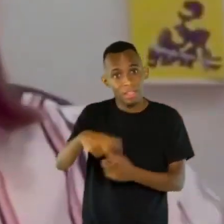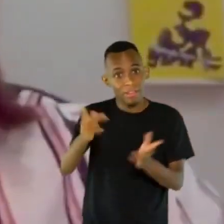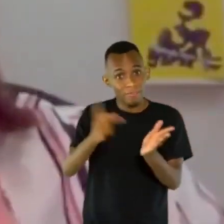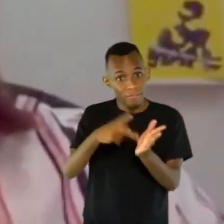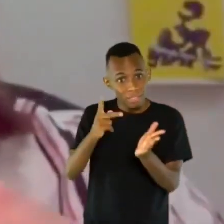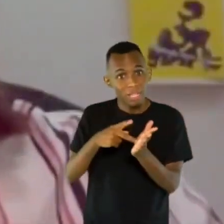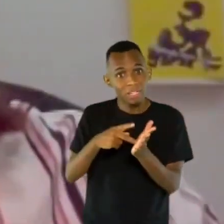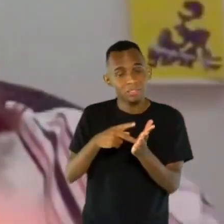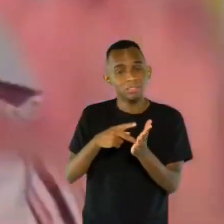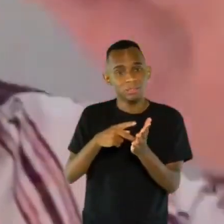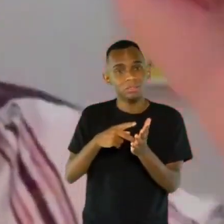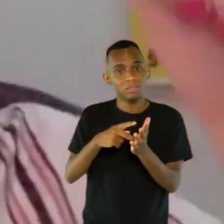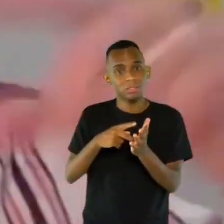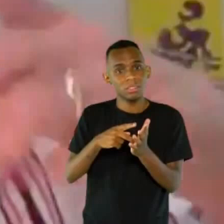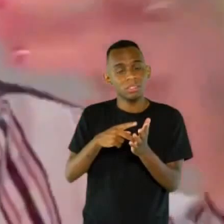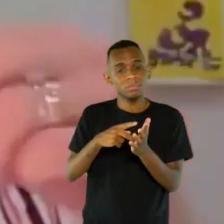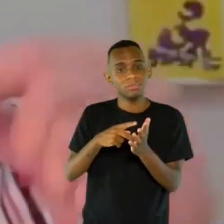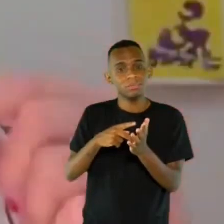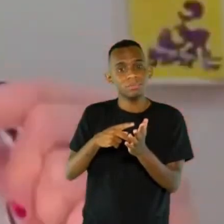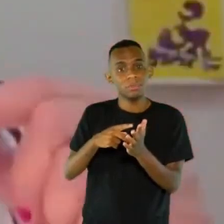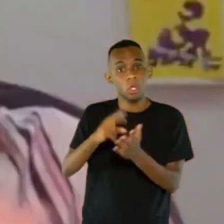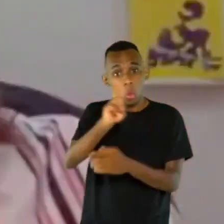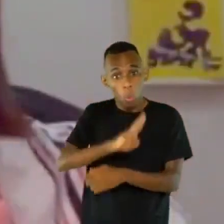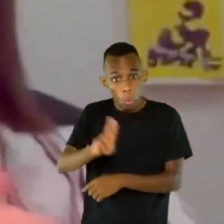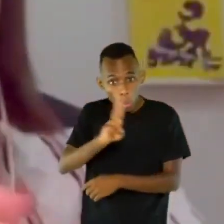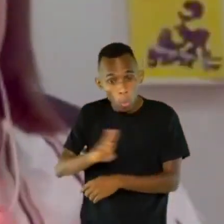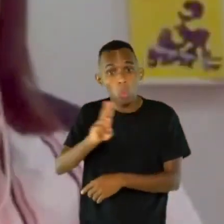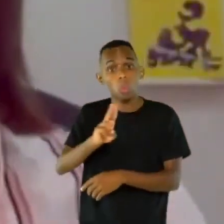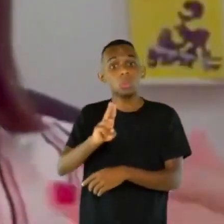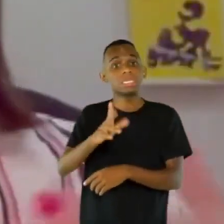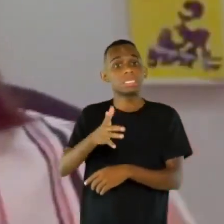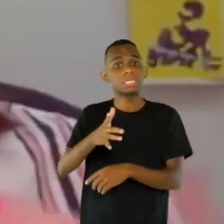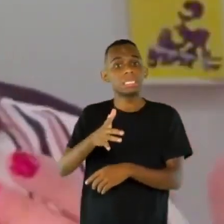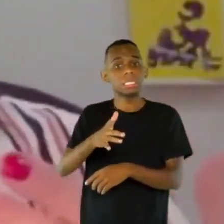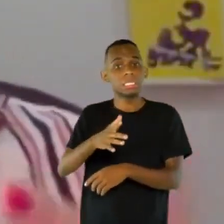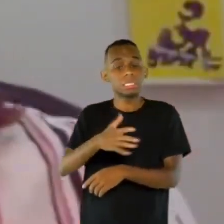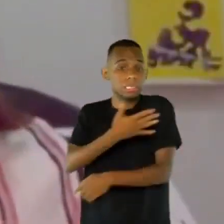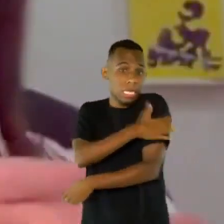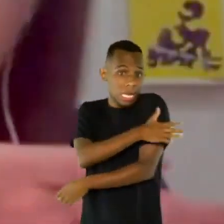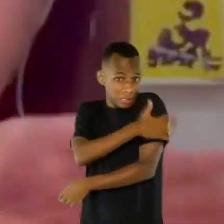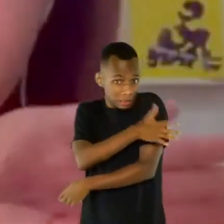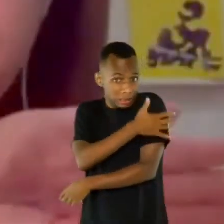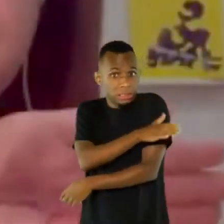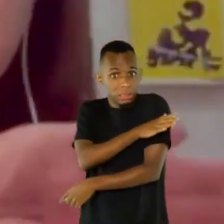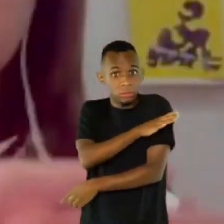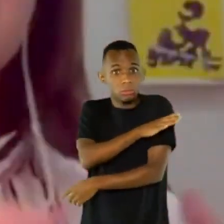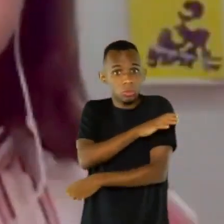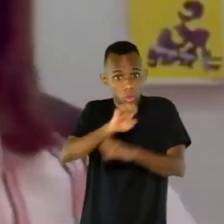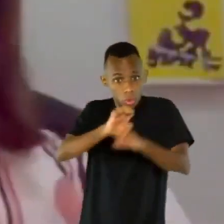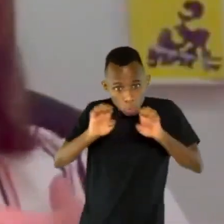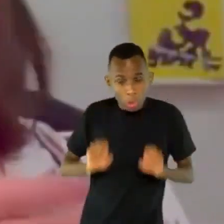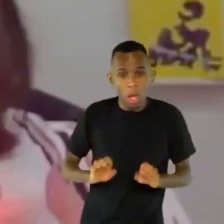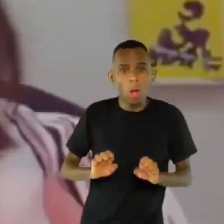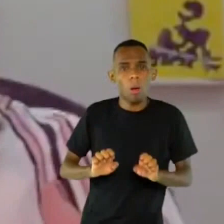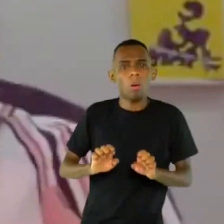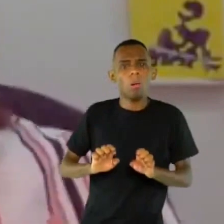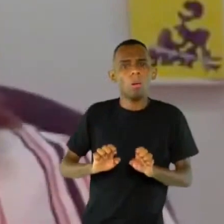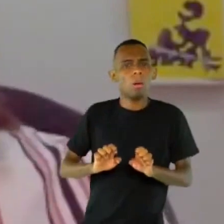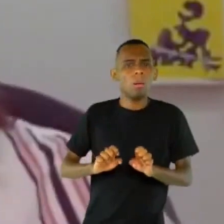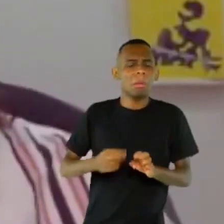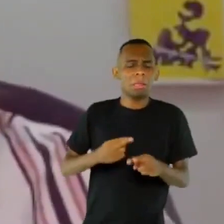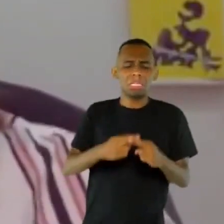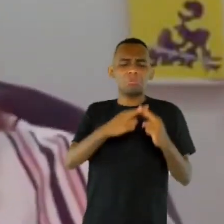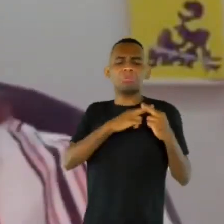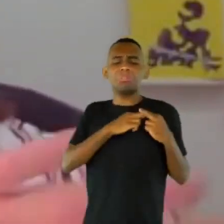entendeu? Ele usa esse racismo estrutural até para realmente não ter nenhuma